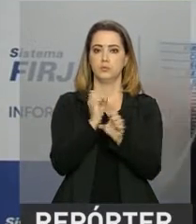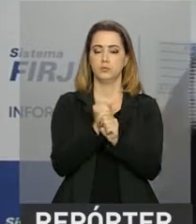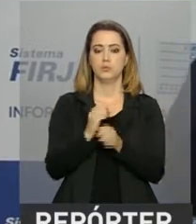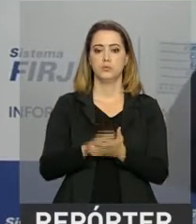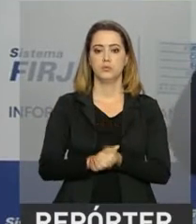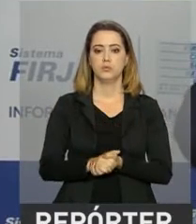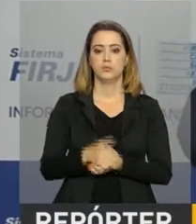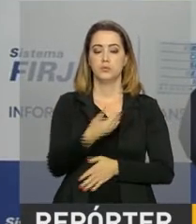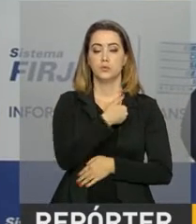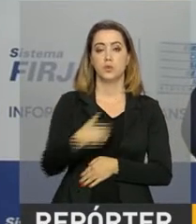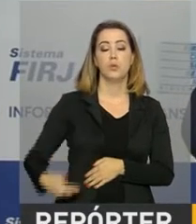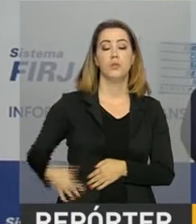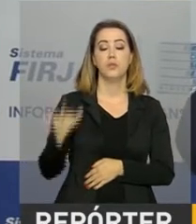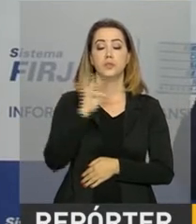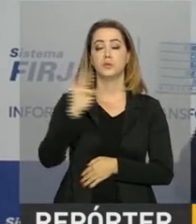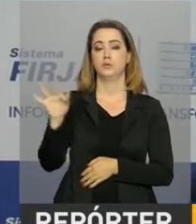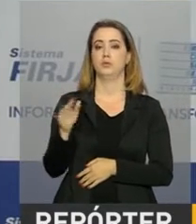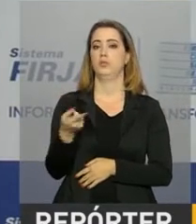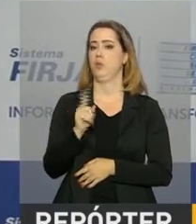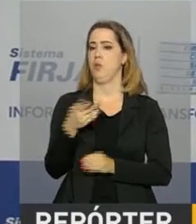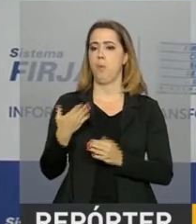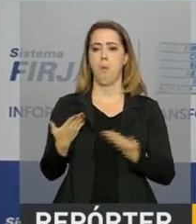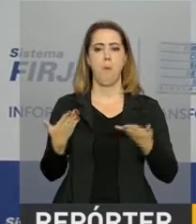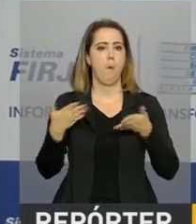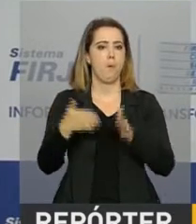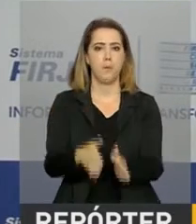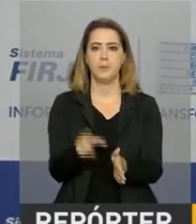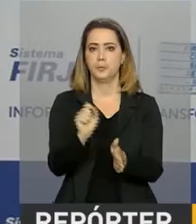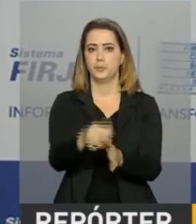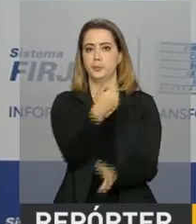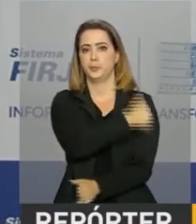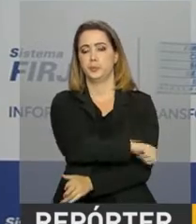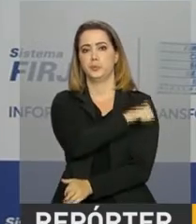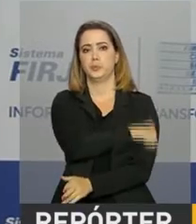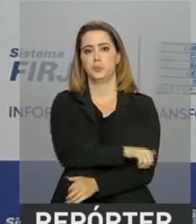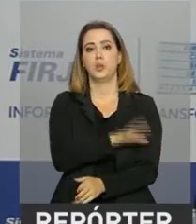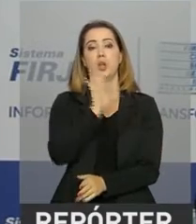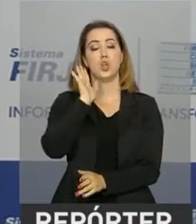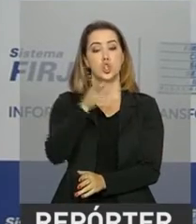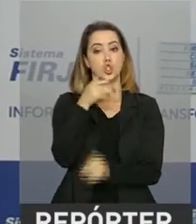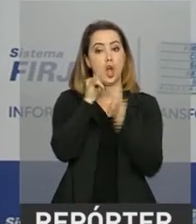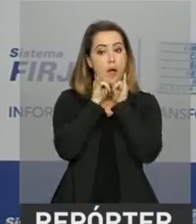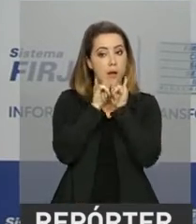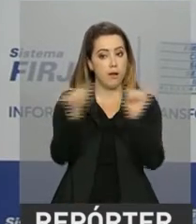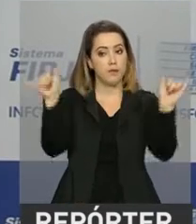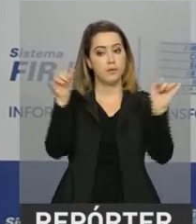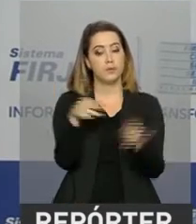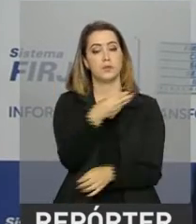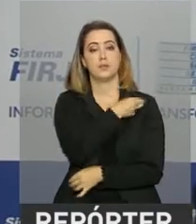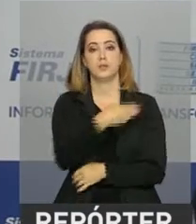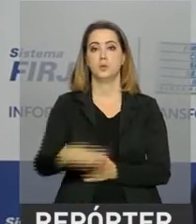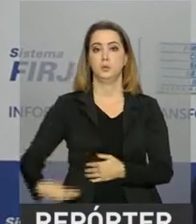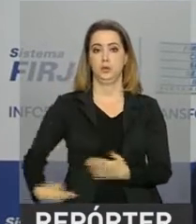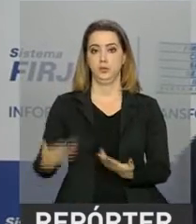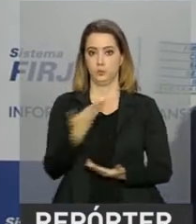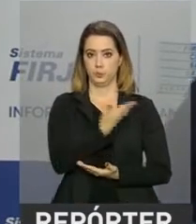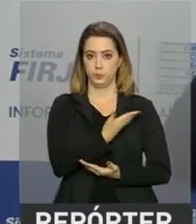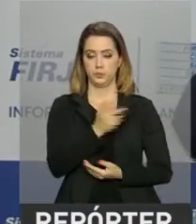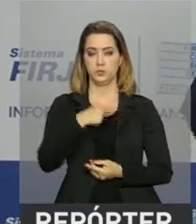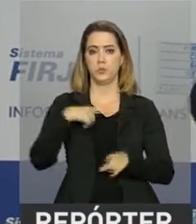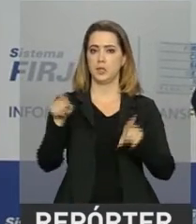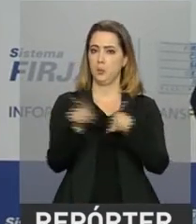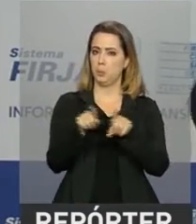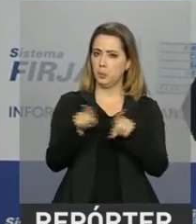O governo federal não deve intervir no Rio de Janeiro. A afirmação é do ministro da Fazenda, Henrique Meirelles. Segundo o ministro, além